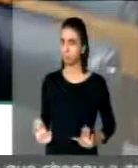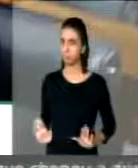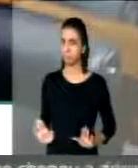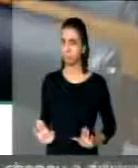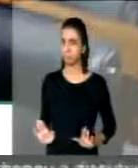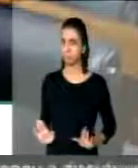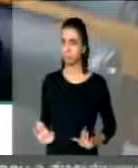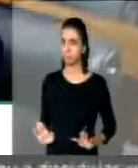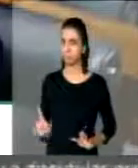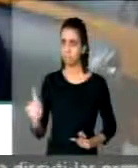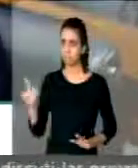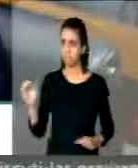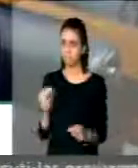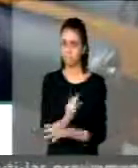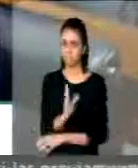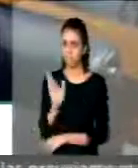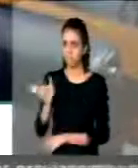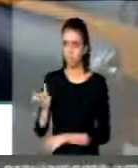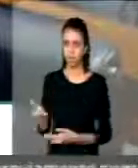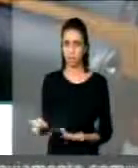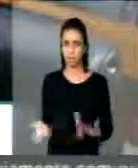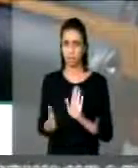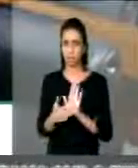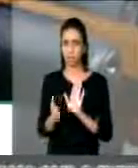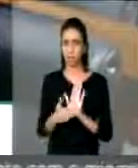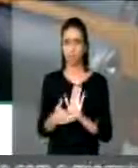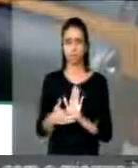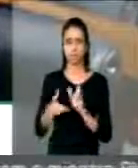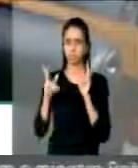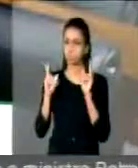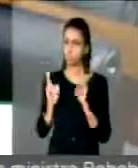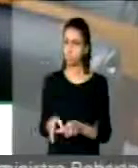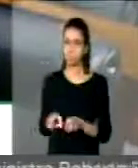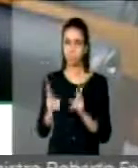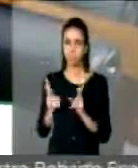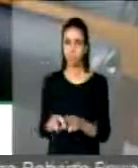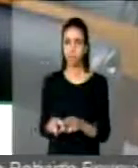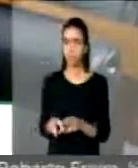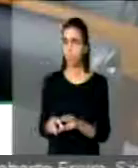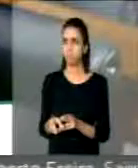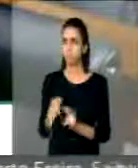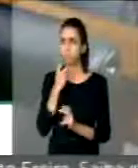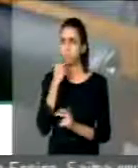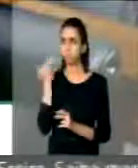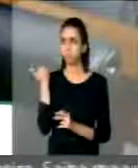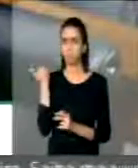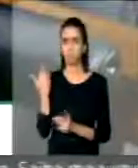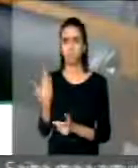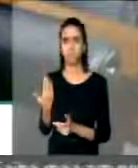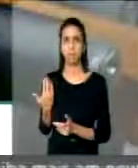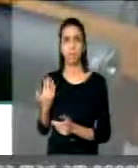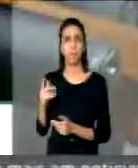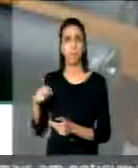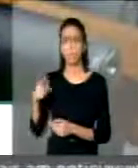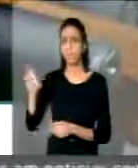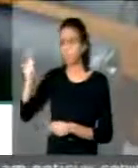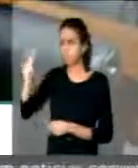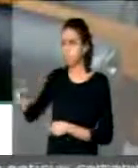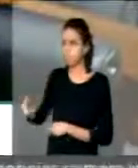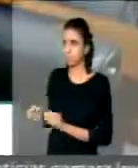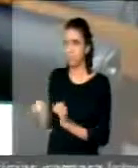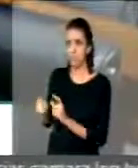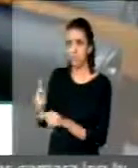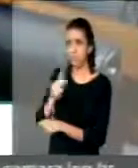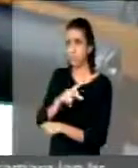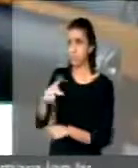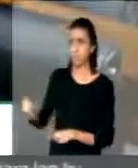proposta é absolutamente vencida. Ela foi proposta nos mesmos termos, poucos minutos antes, e foi indeferida, não foi acolhida pelo